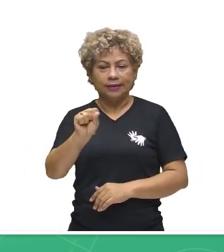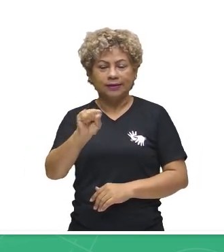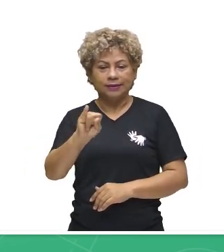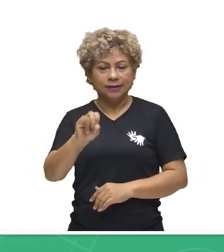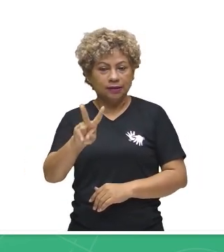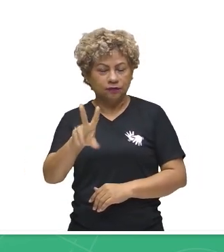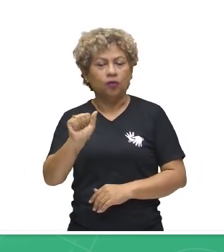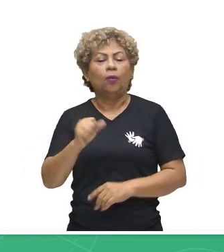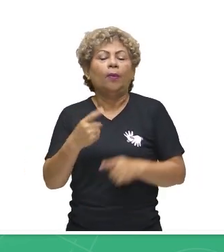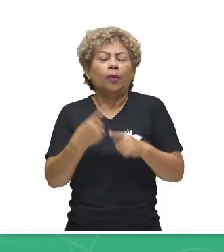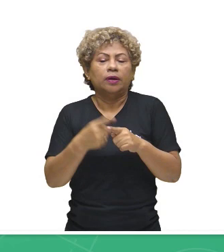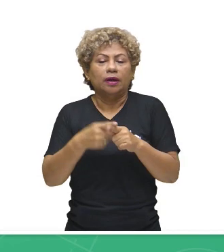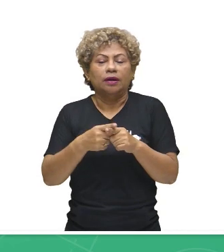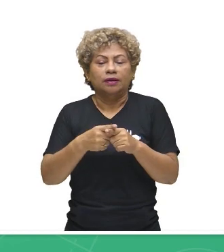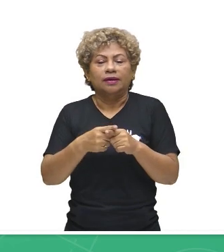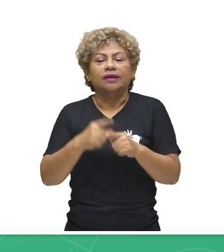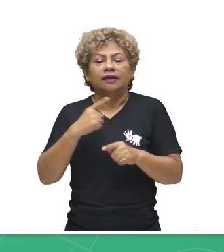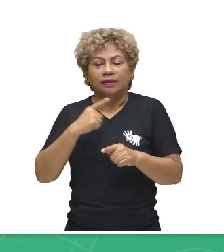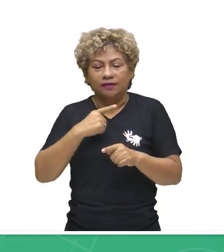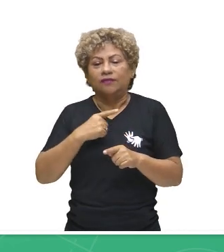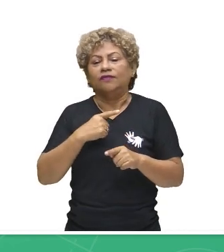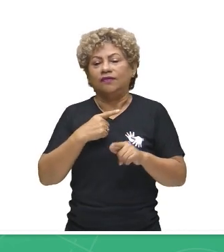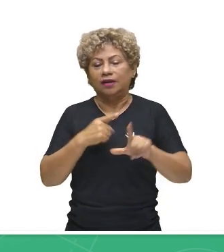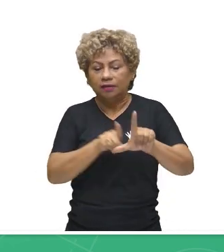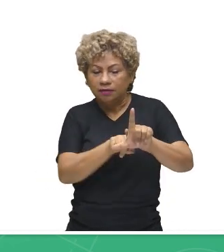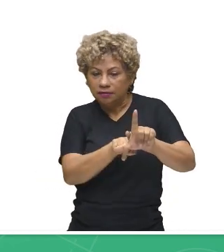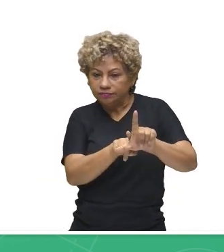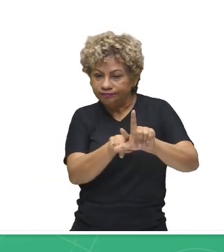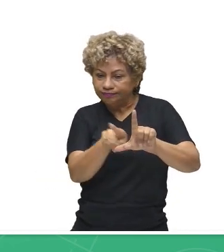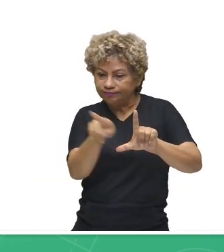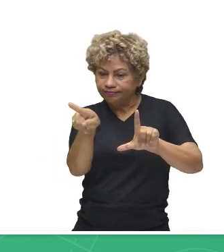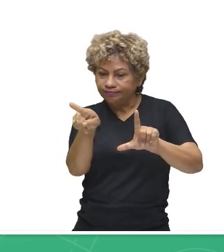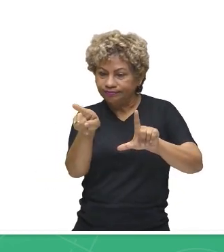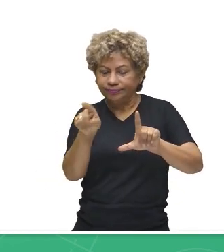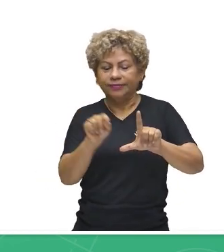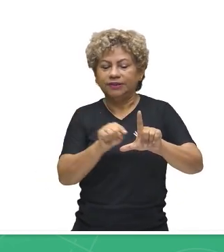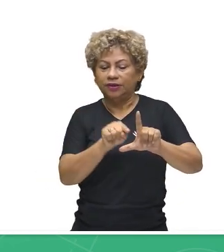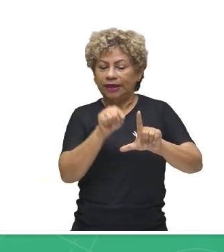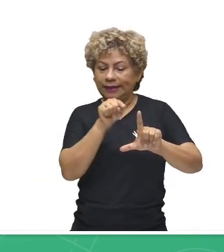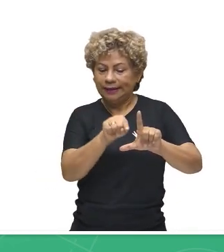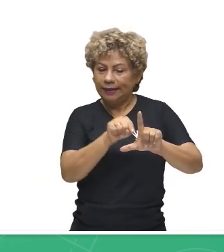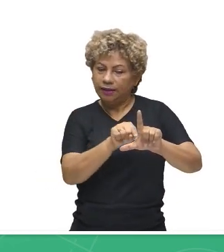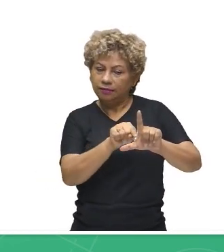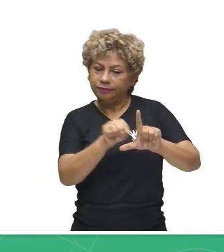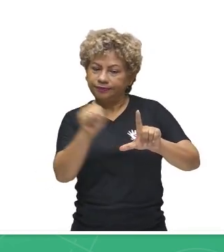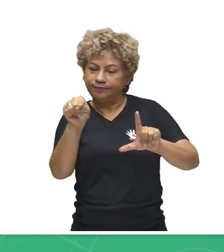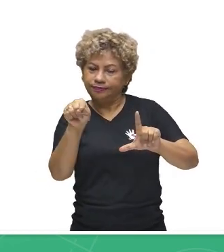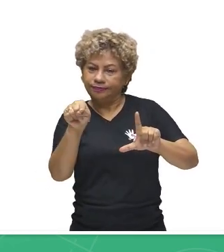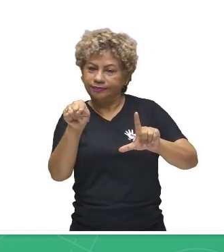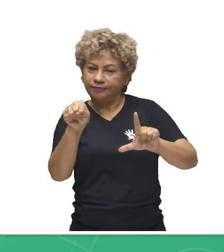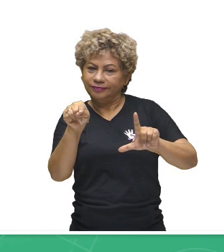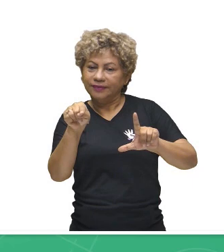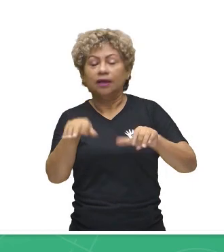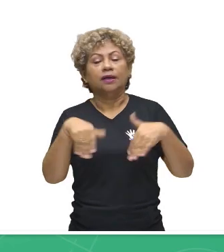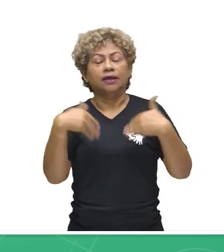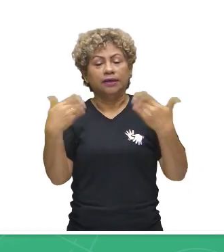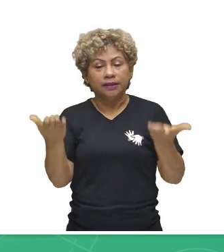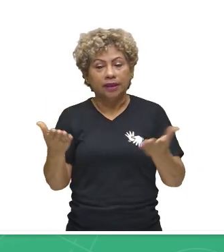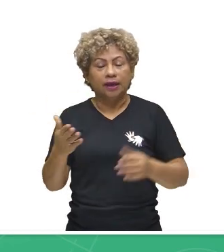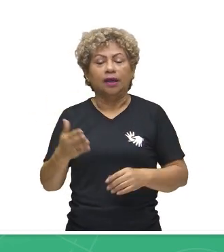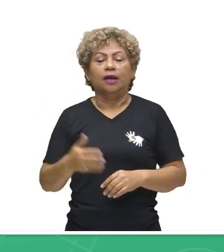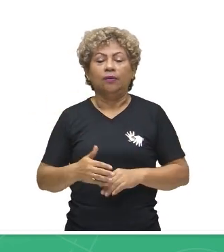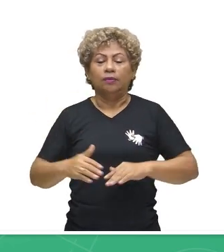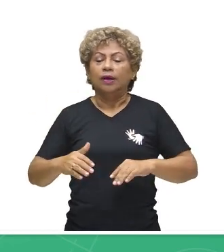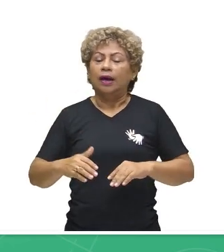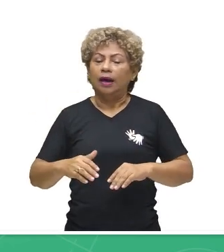na mesma direção e o sentido da orientação da trajetória. Logo, a minha velocidade